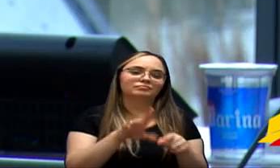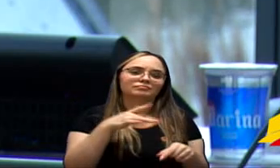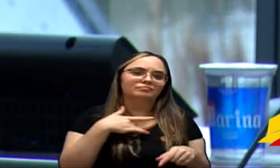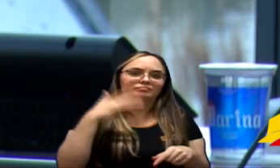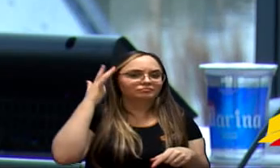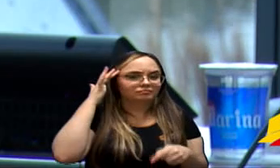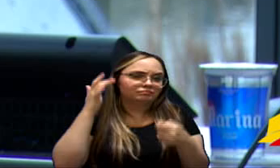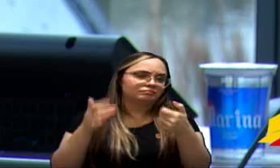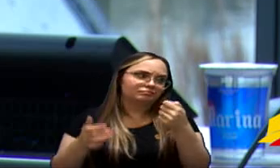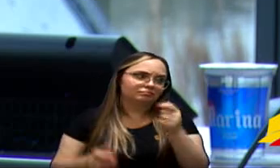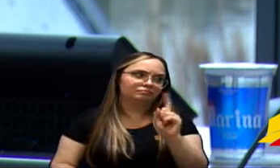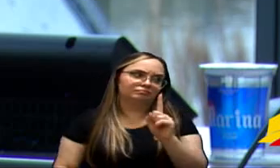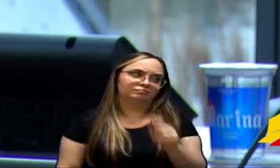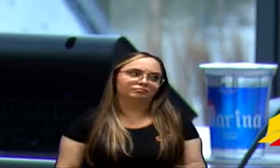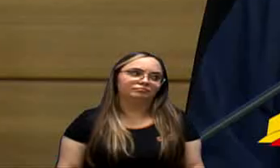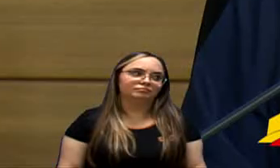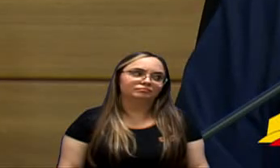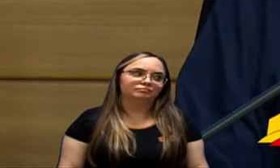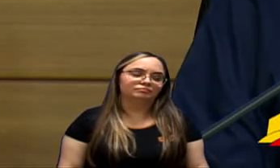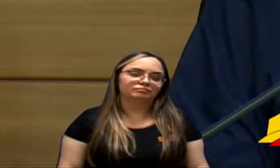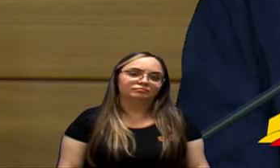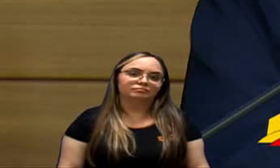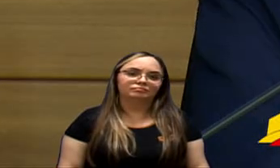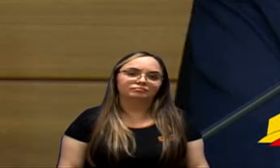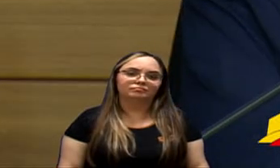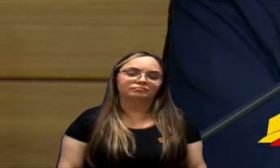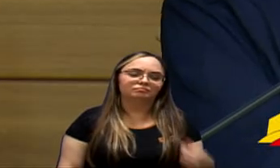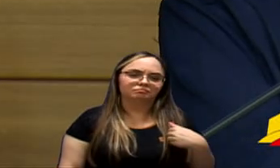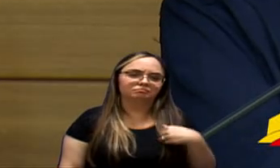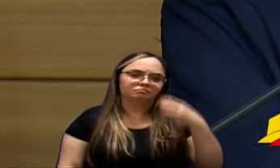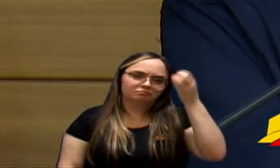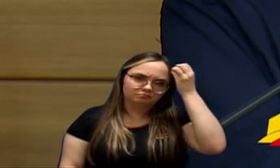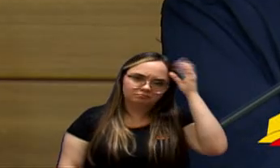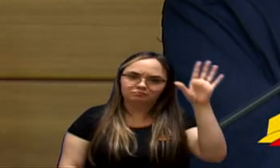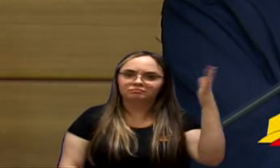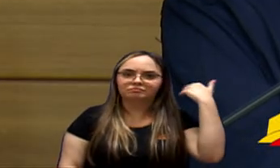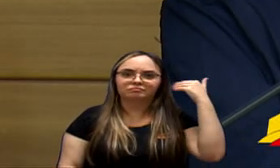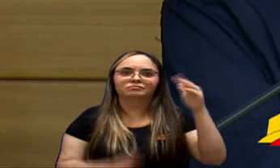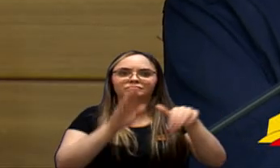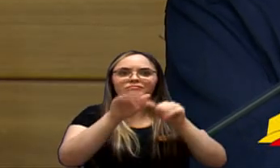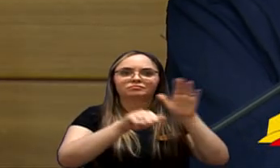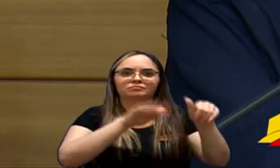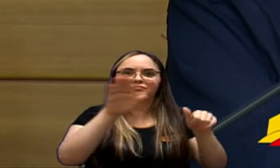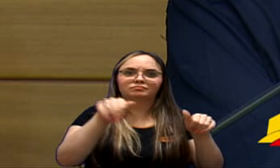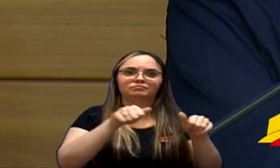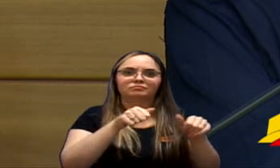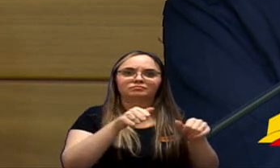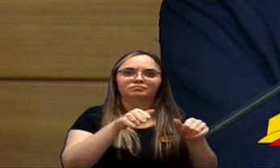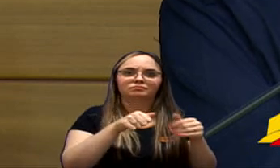acho isso pouco. E não lembro de nenhum chamamento significativo desse